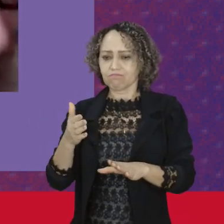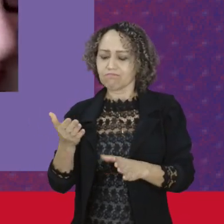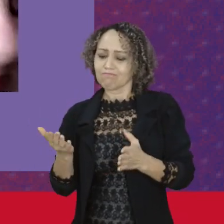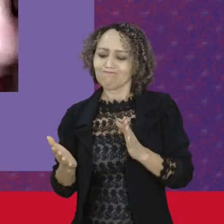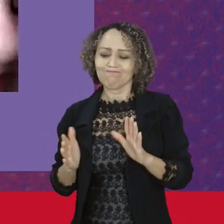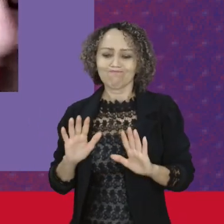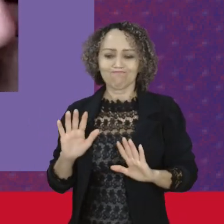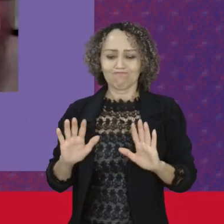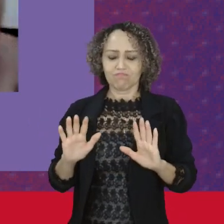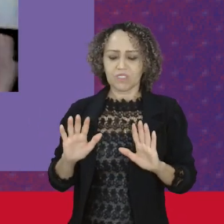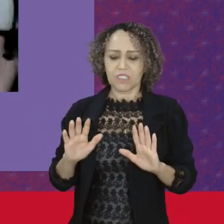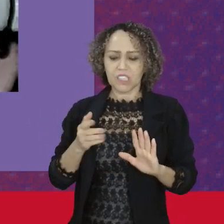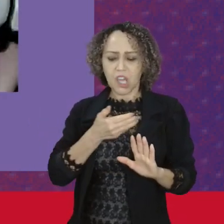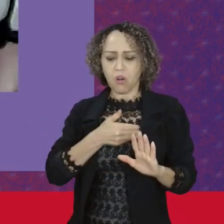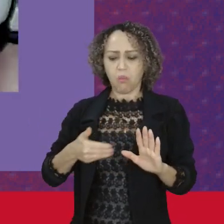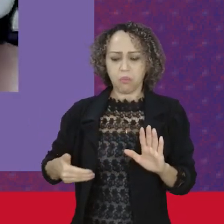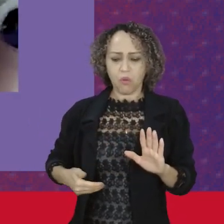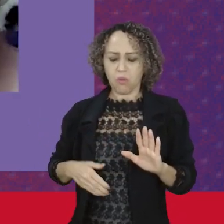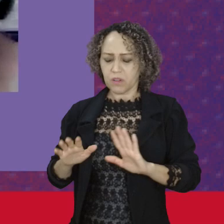acho que se